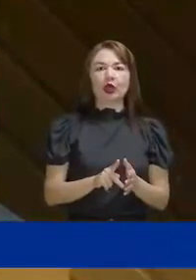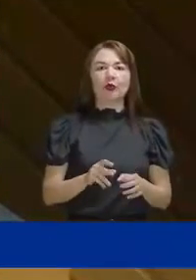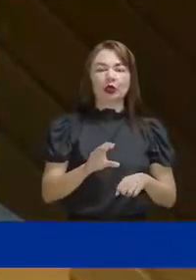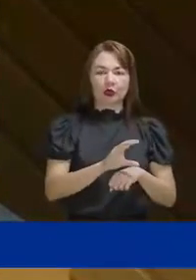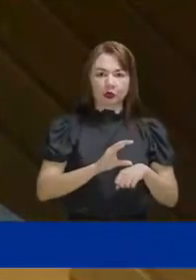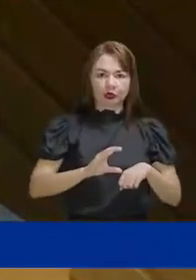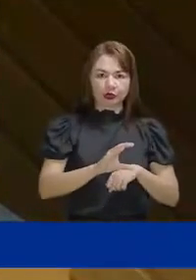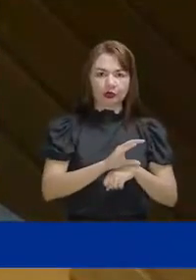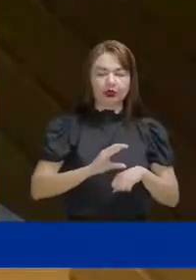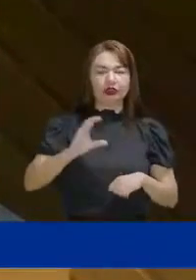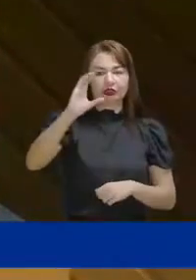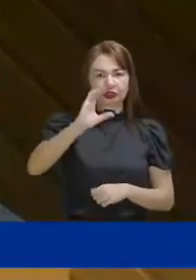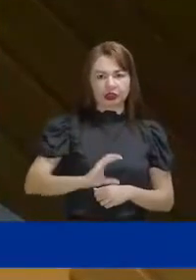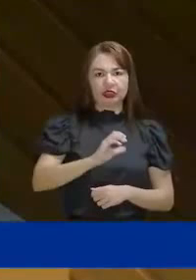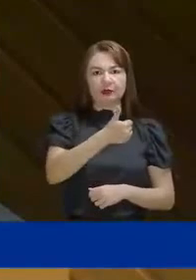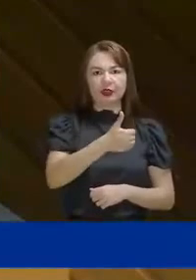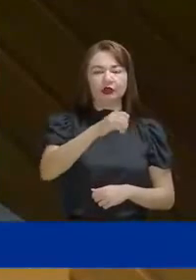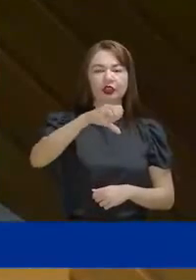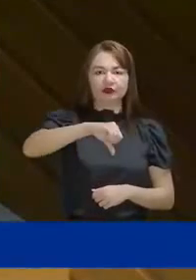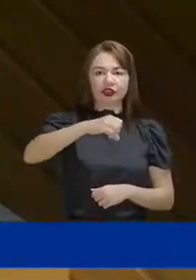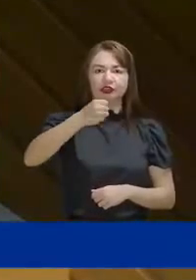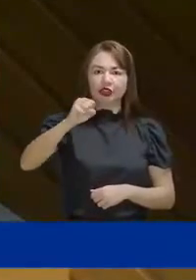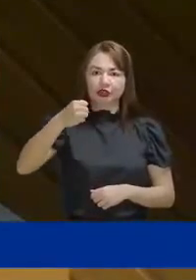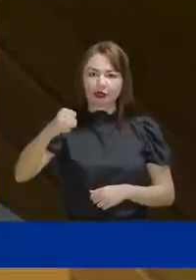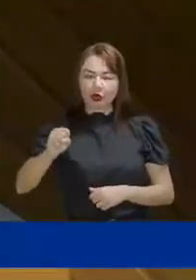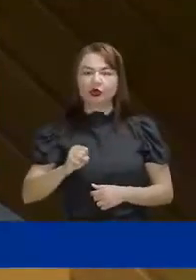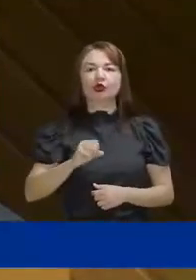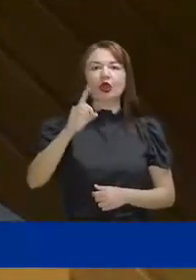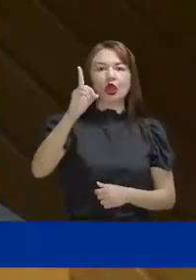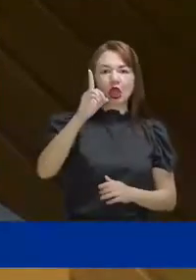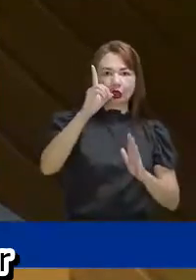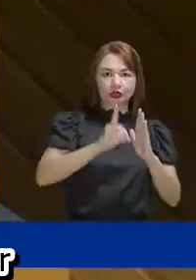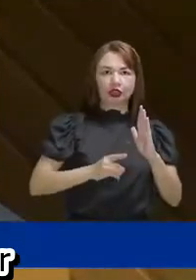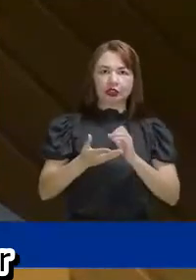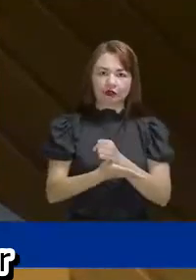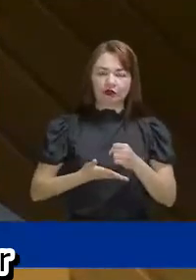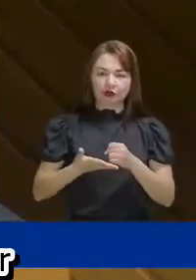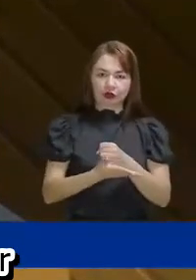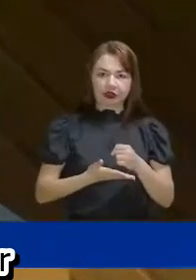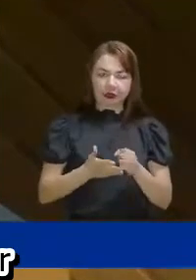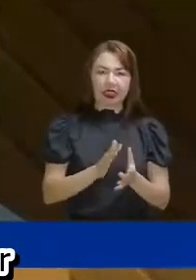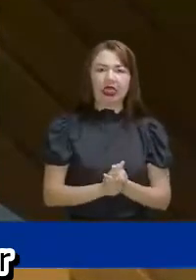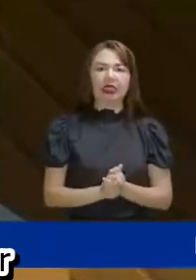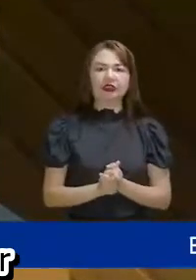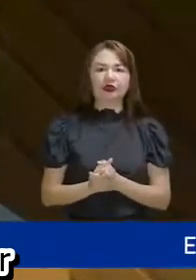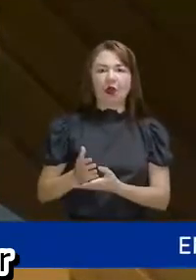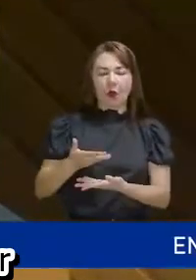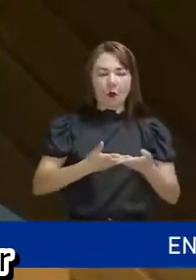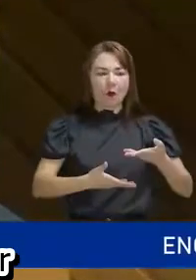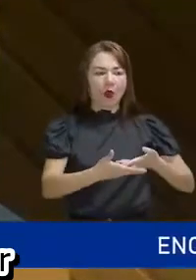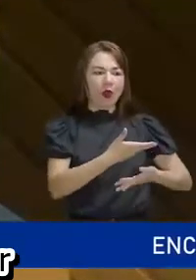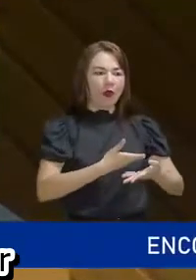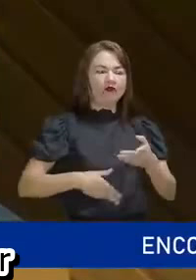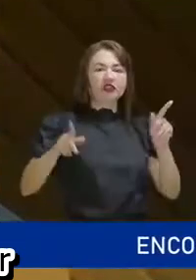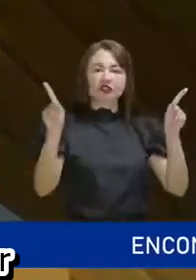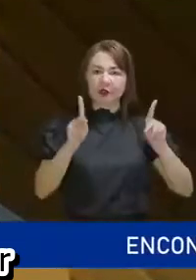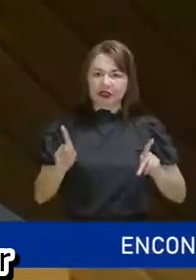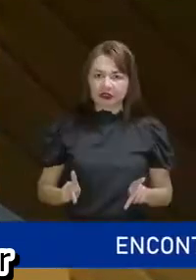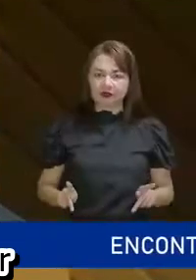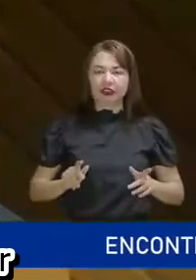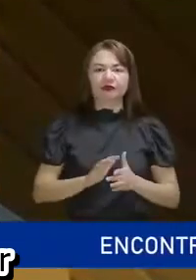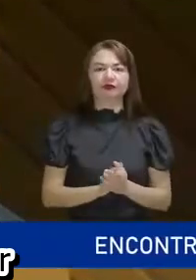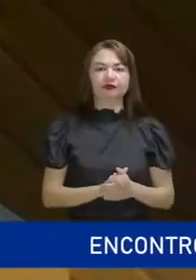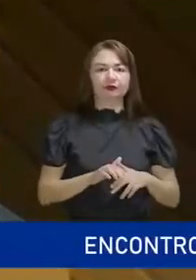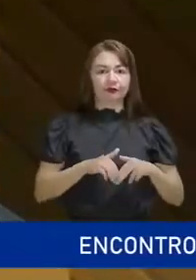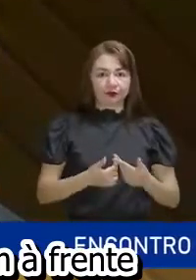de 1988, aos direitos fundamentais e à convivência institucional pacífica.